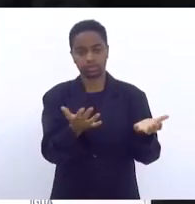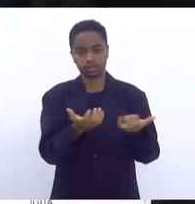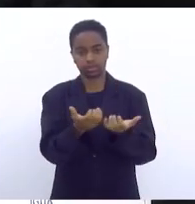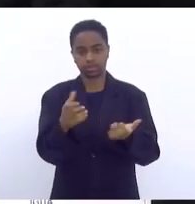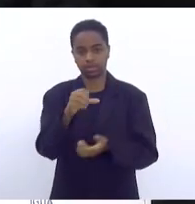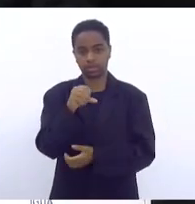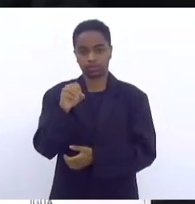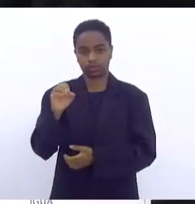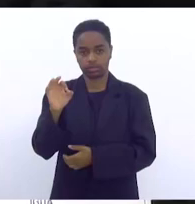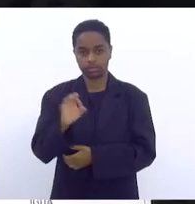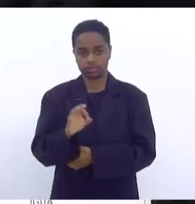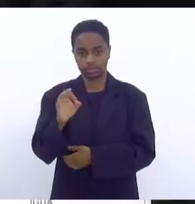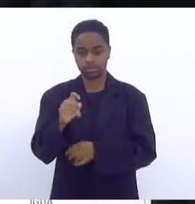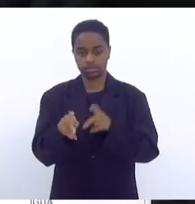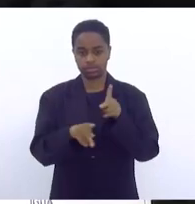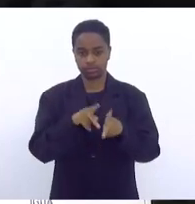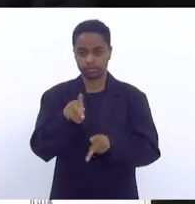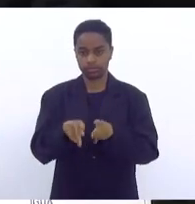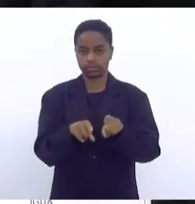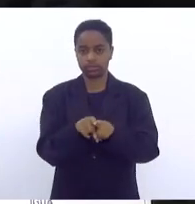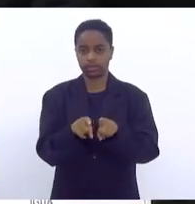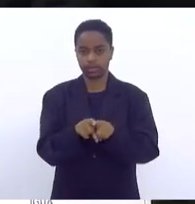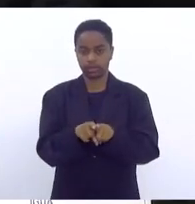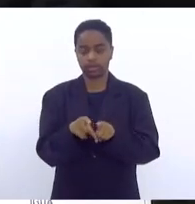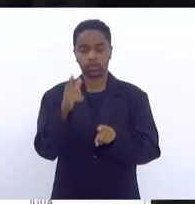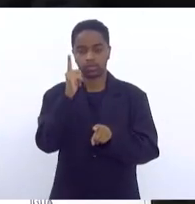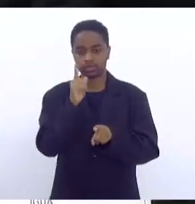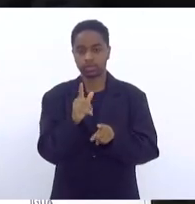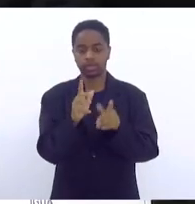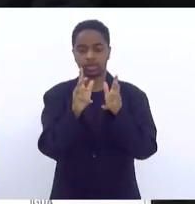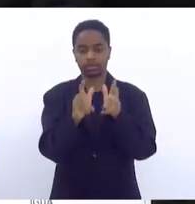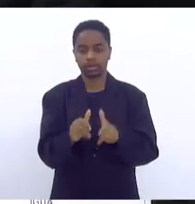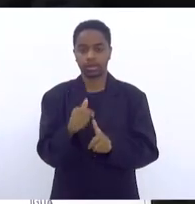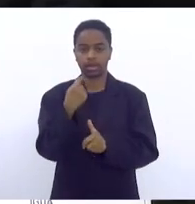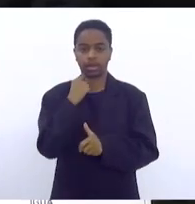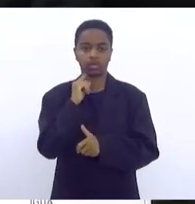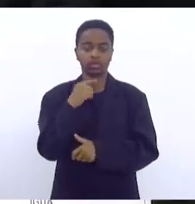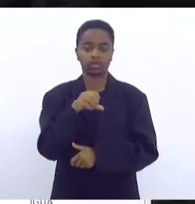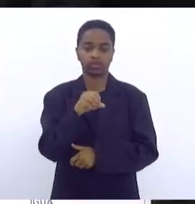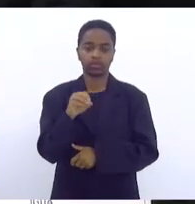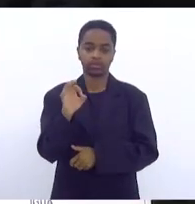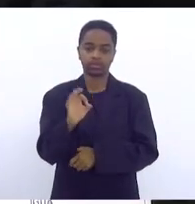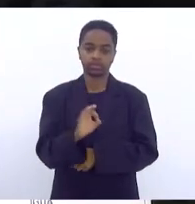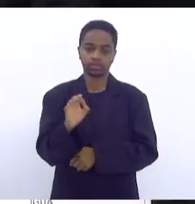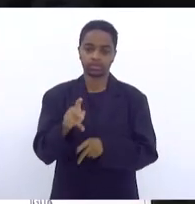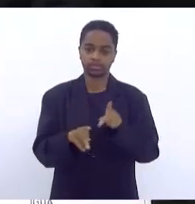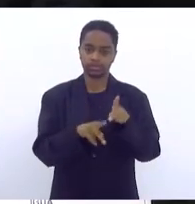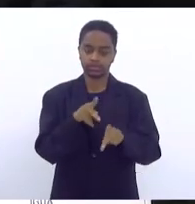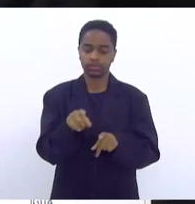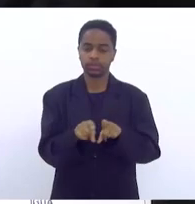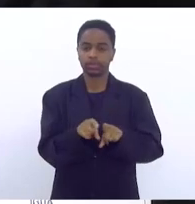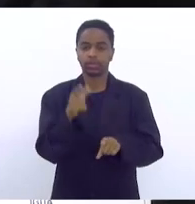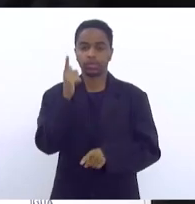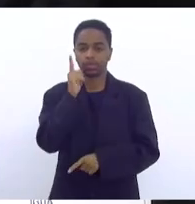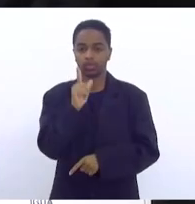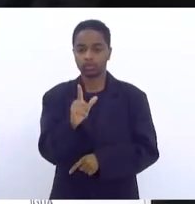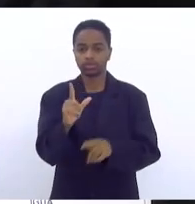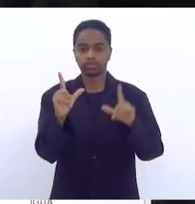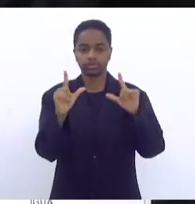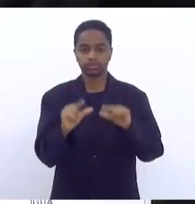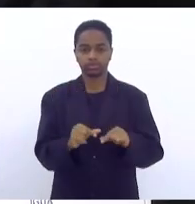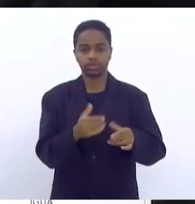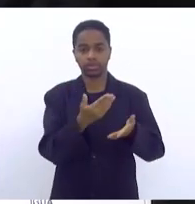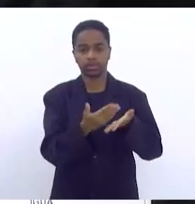para 90% da cobertura de esgoto também 90% da população e conseguir reduzir nossas